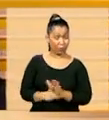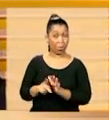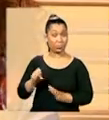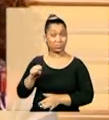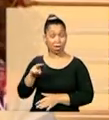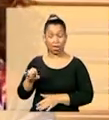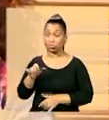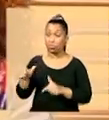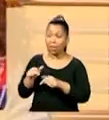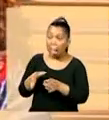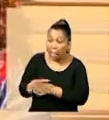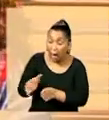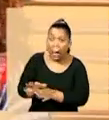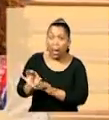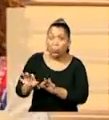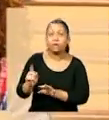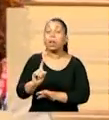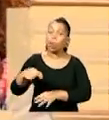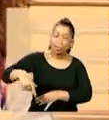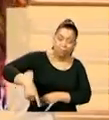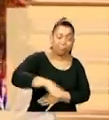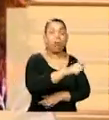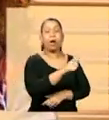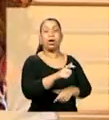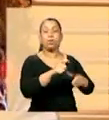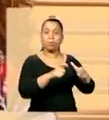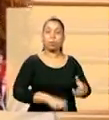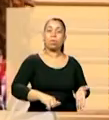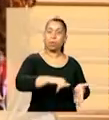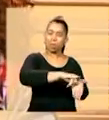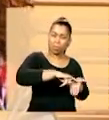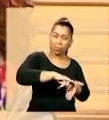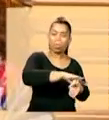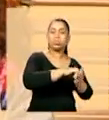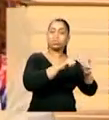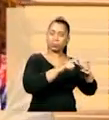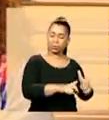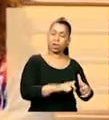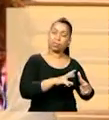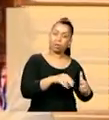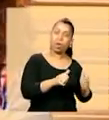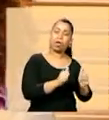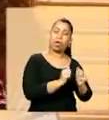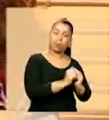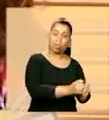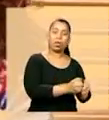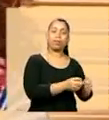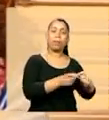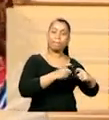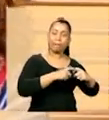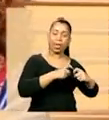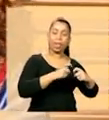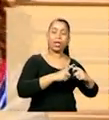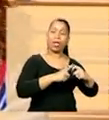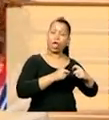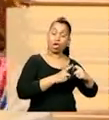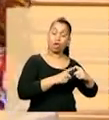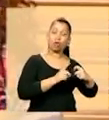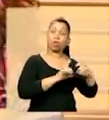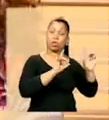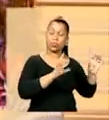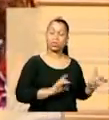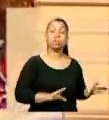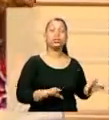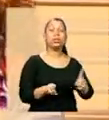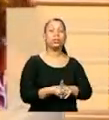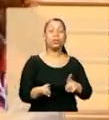encaminhá-lo para a rede de atendimento, onde ele vai ser acompanhado por um médico especialista e também tomar medidas dentro da empresa. Então, se